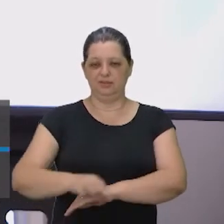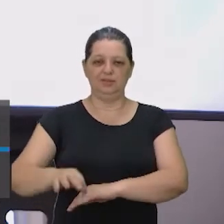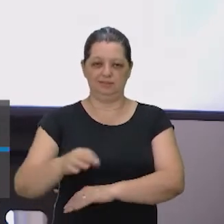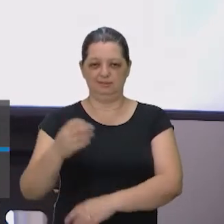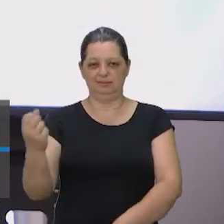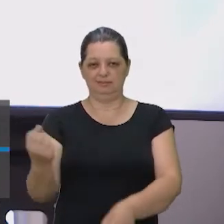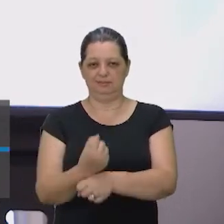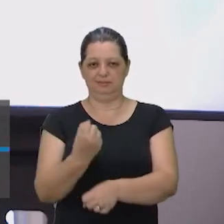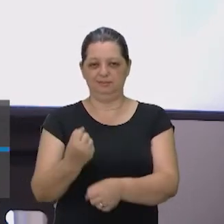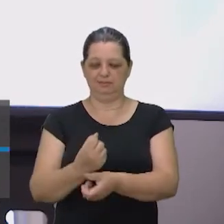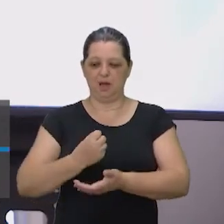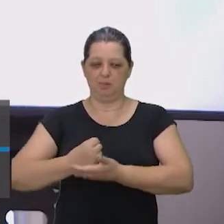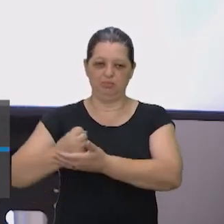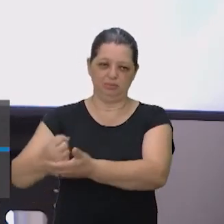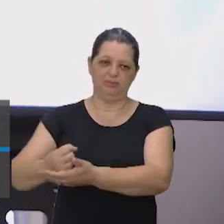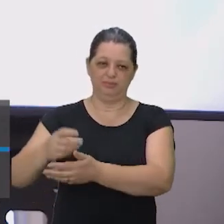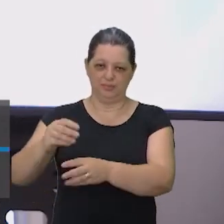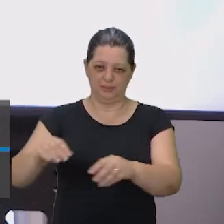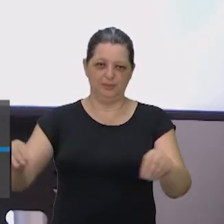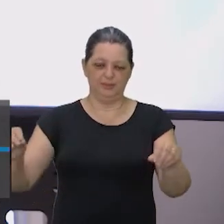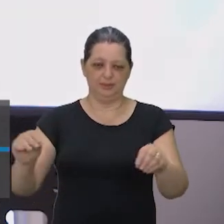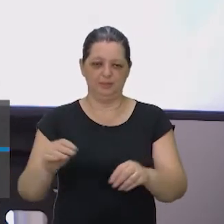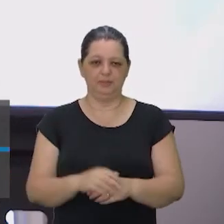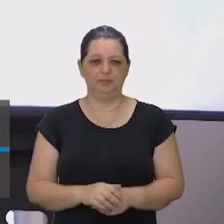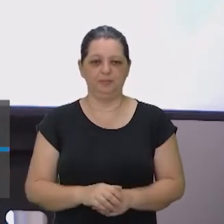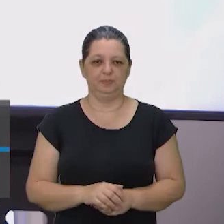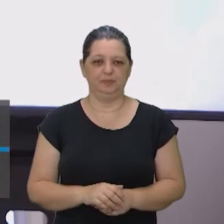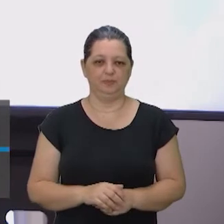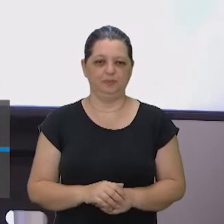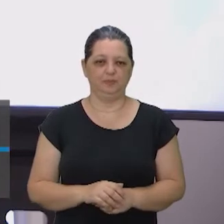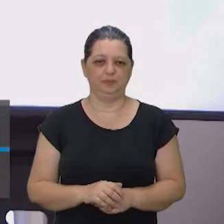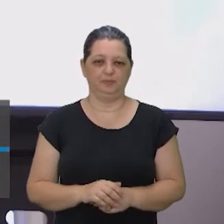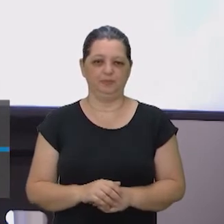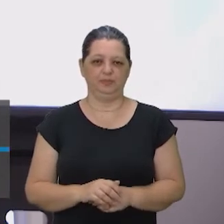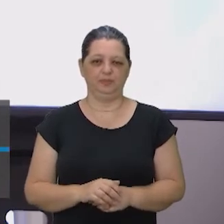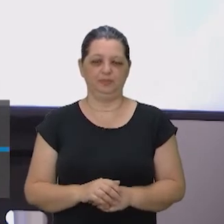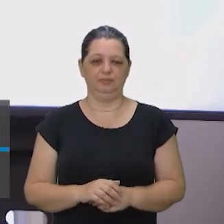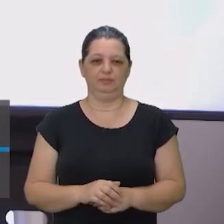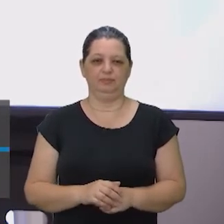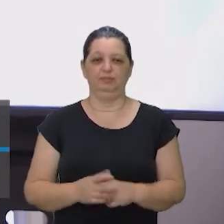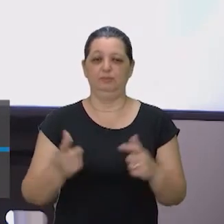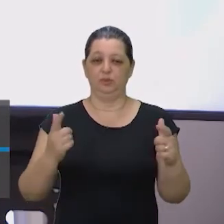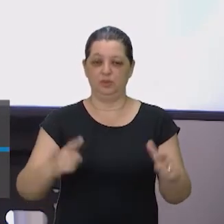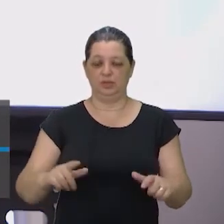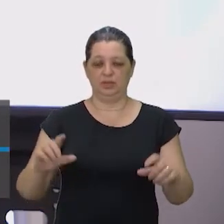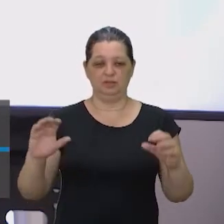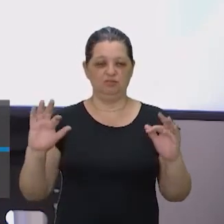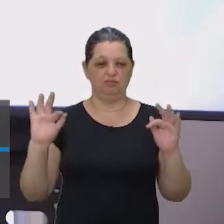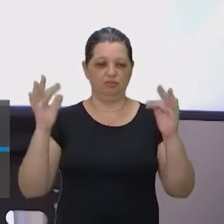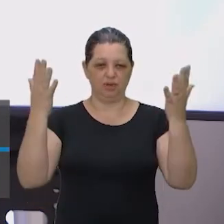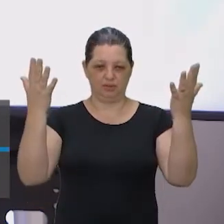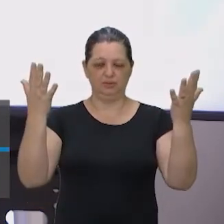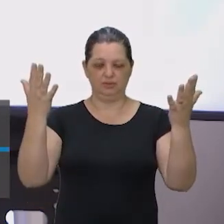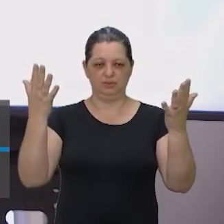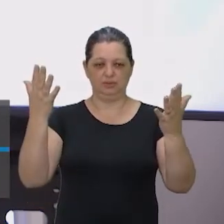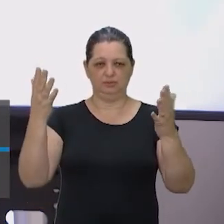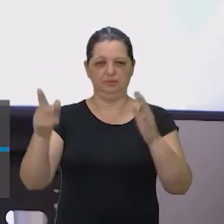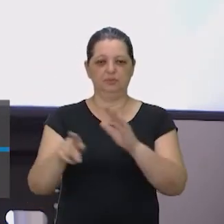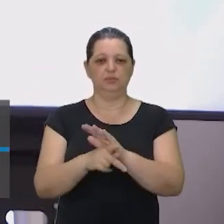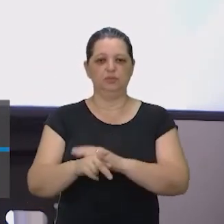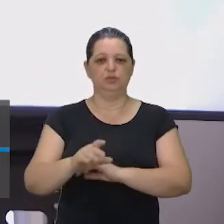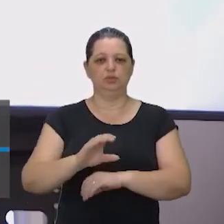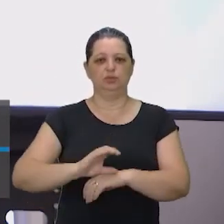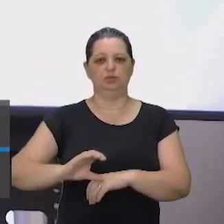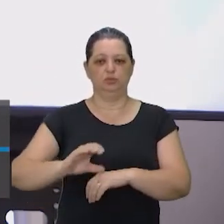Caramba. E o porto de uma das cidades mais festivas, né, do continente, a cidade